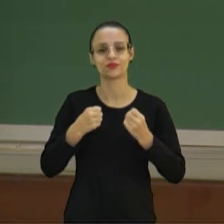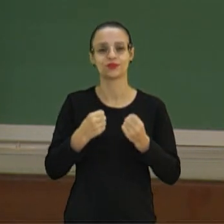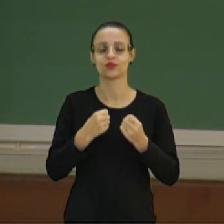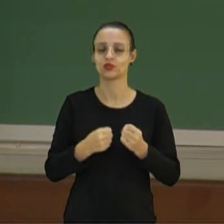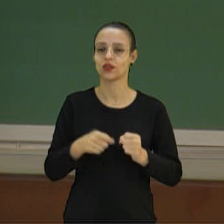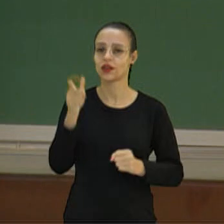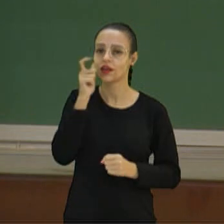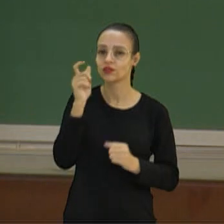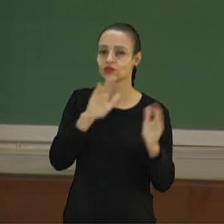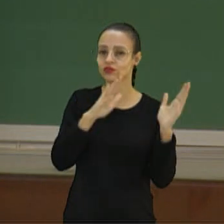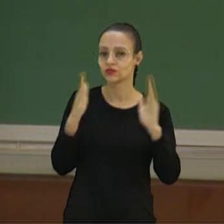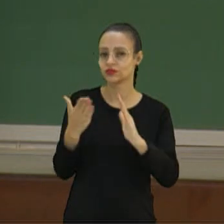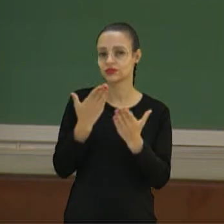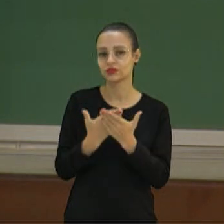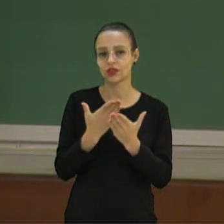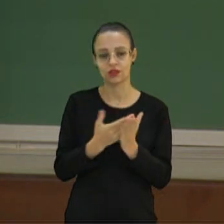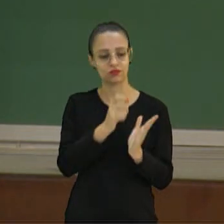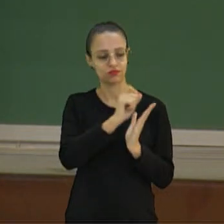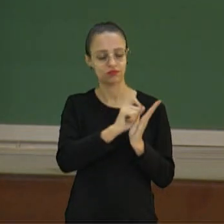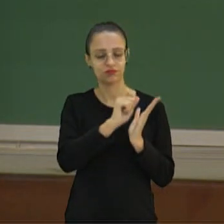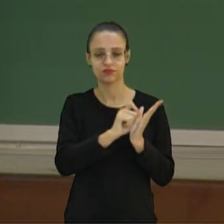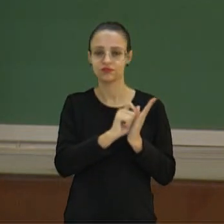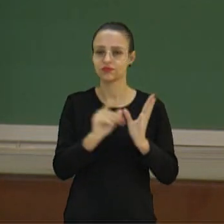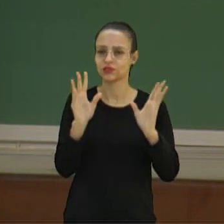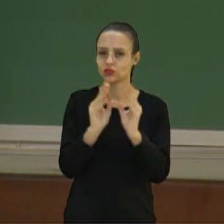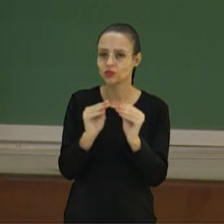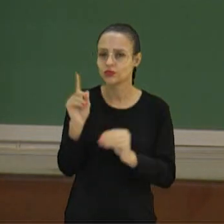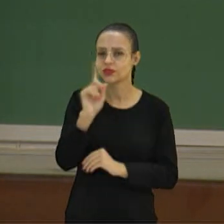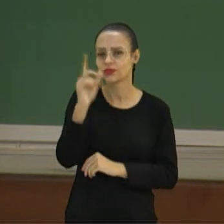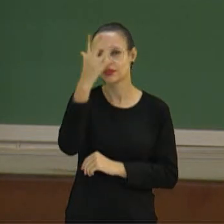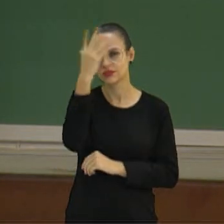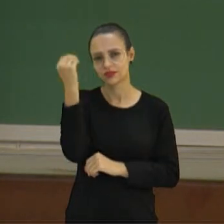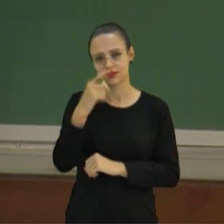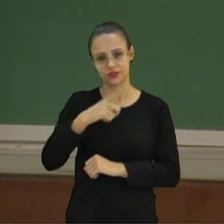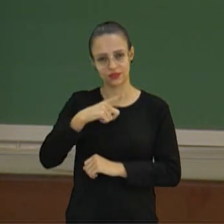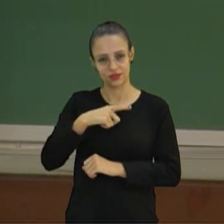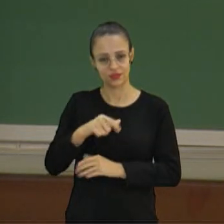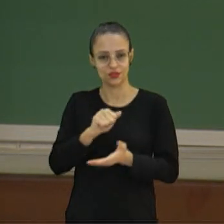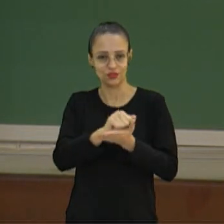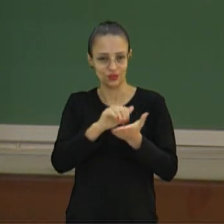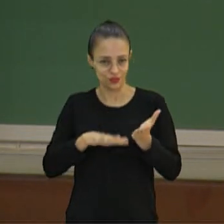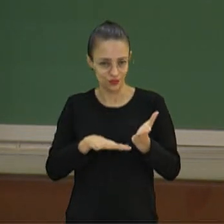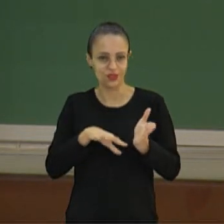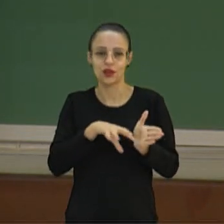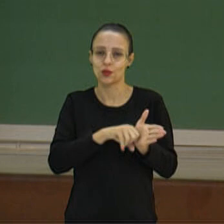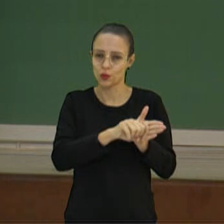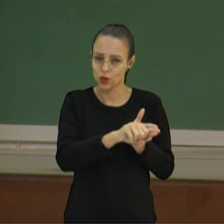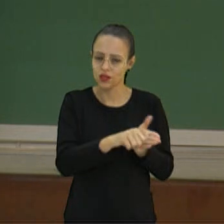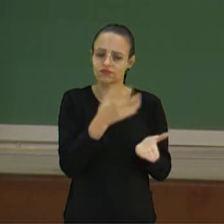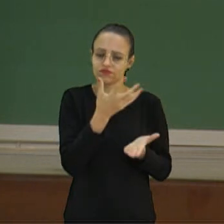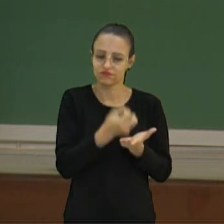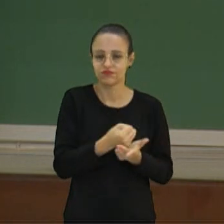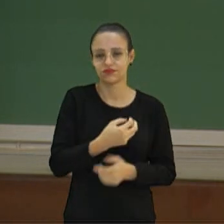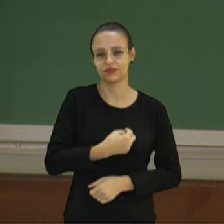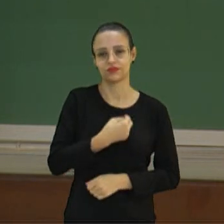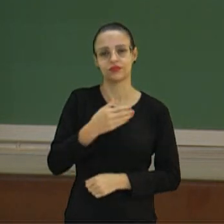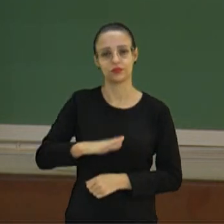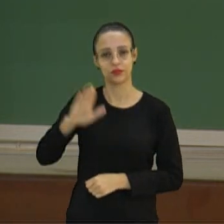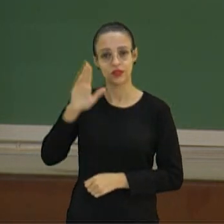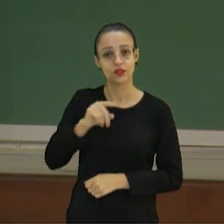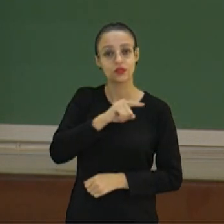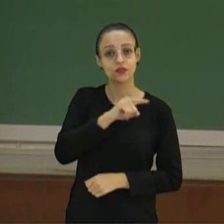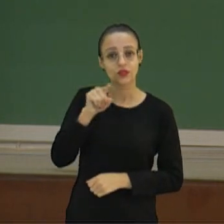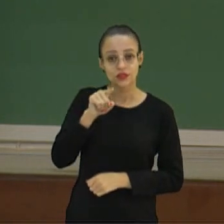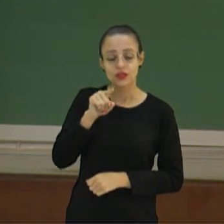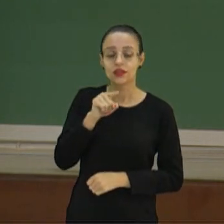no caderno. Não esquece, tem aquela atividade do Classroom para responder, valida a sua presença. Você também tem que pegar as atividades impressas